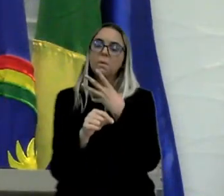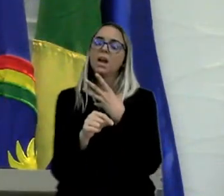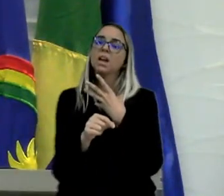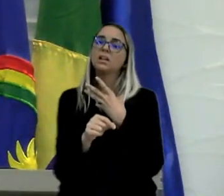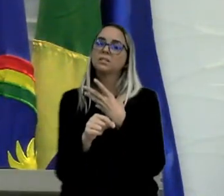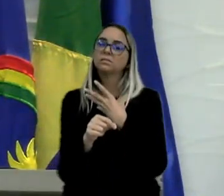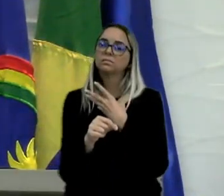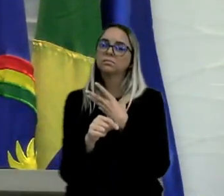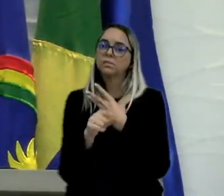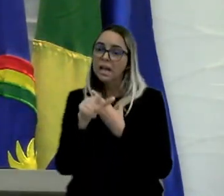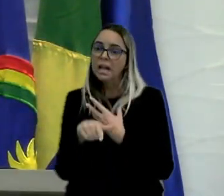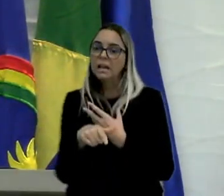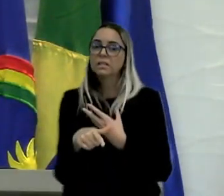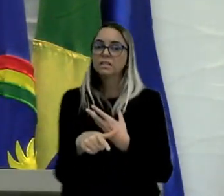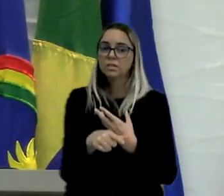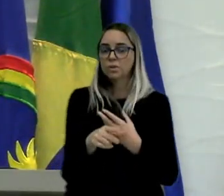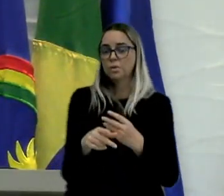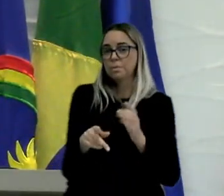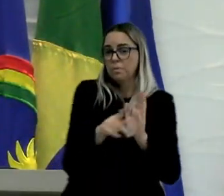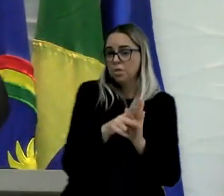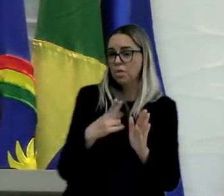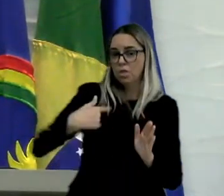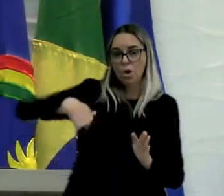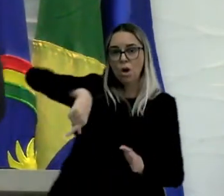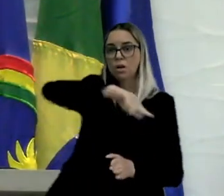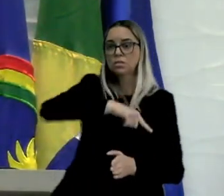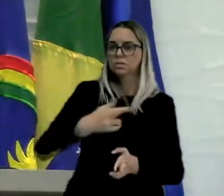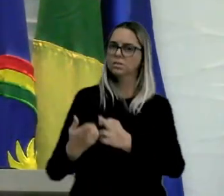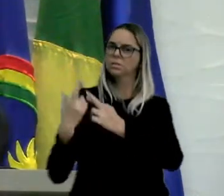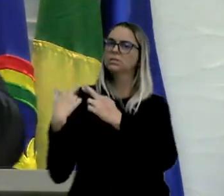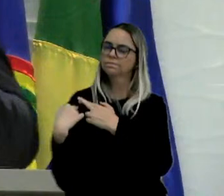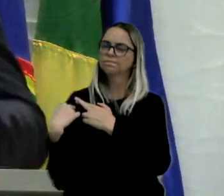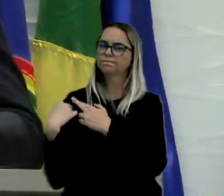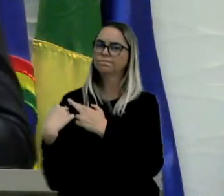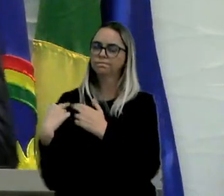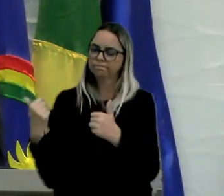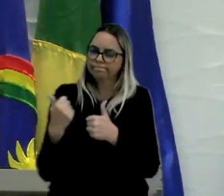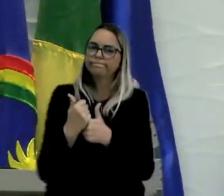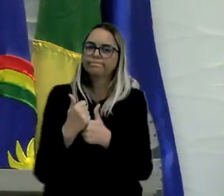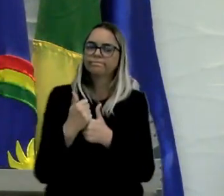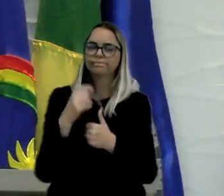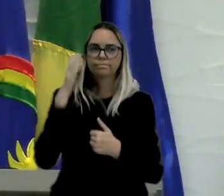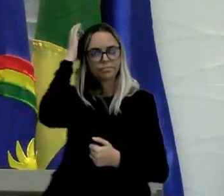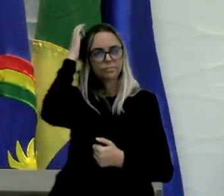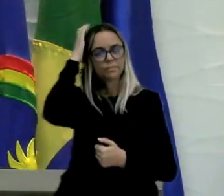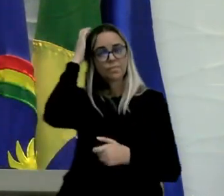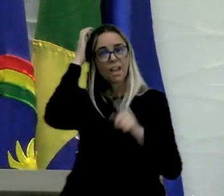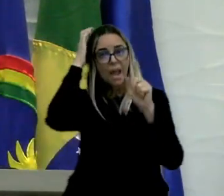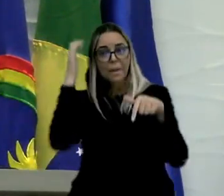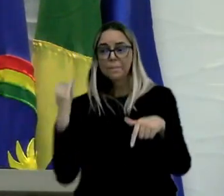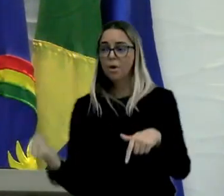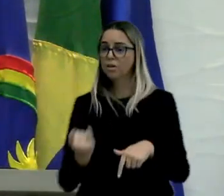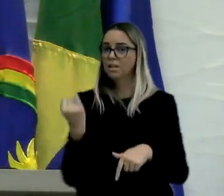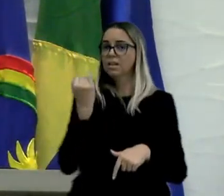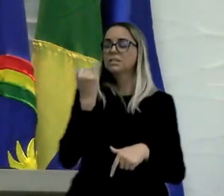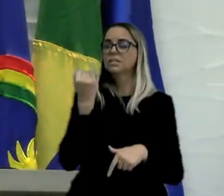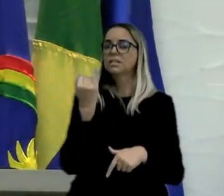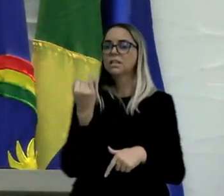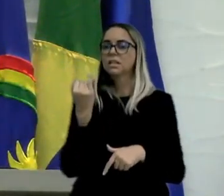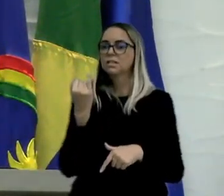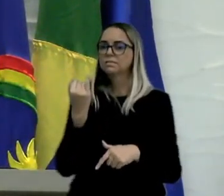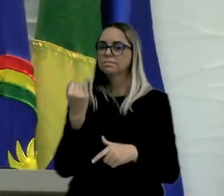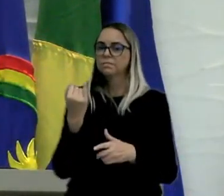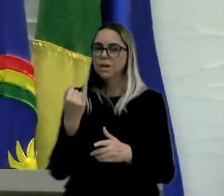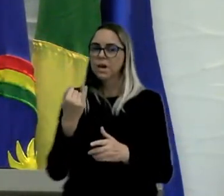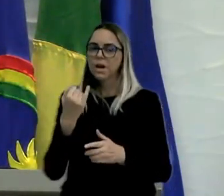nossos representantes como é importante recebermos um representante à altura